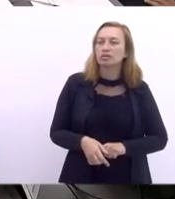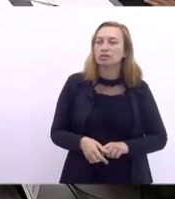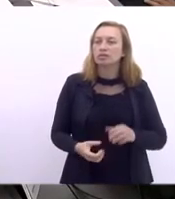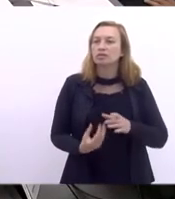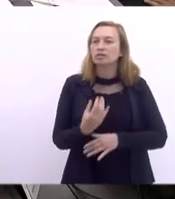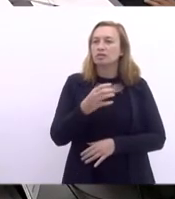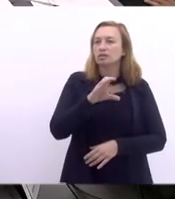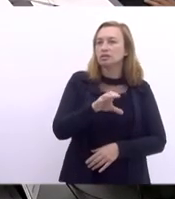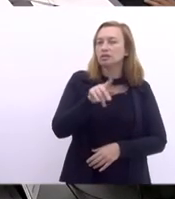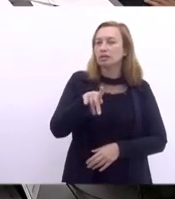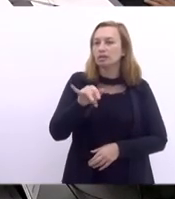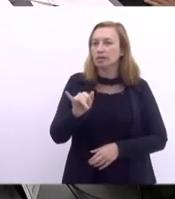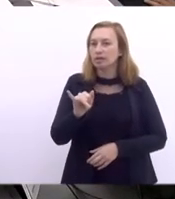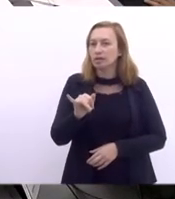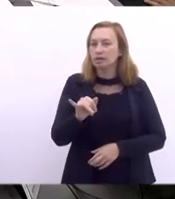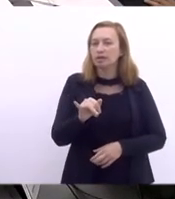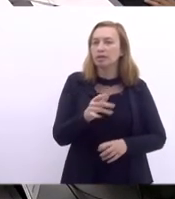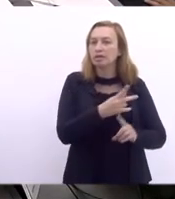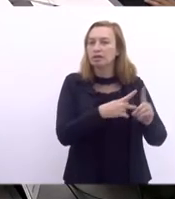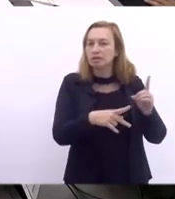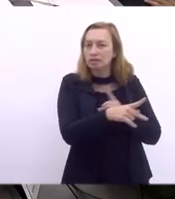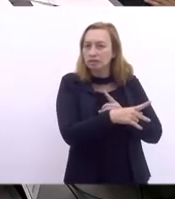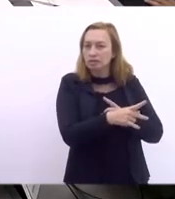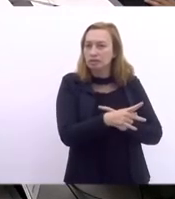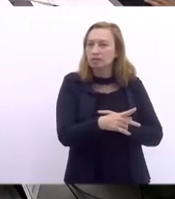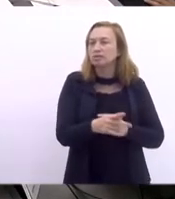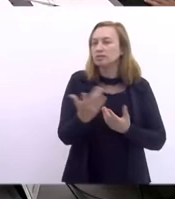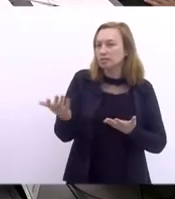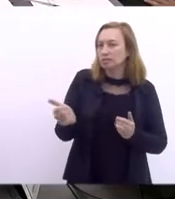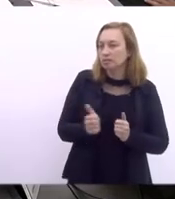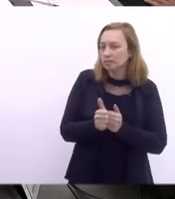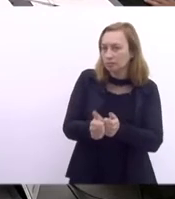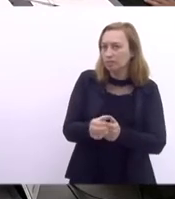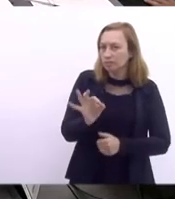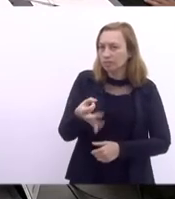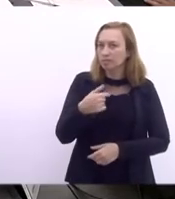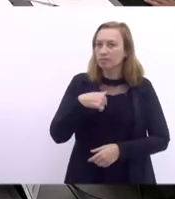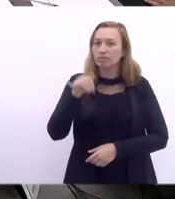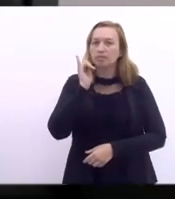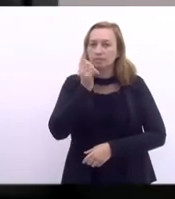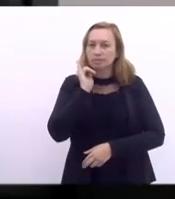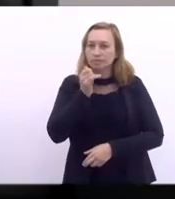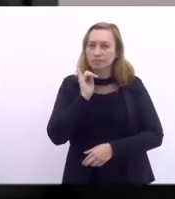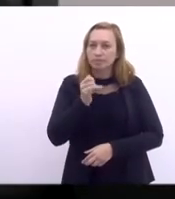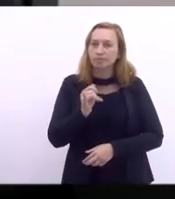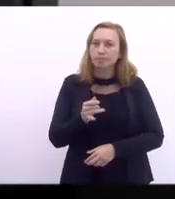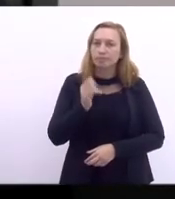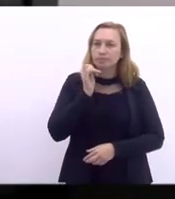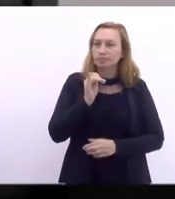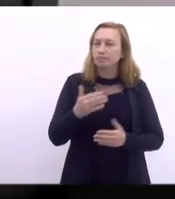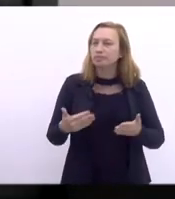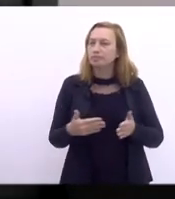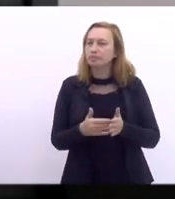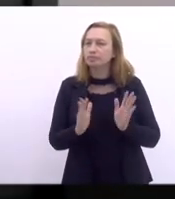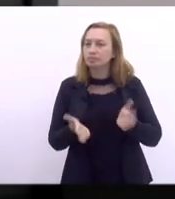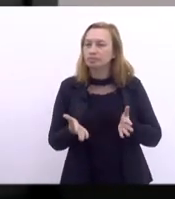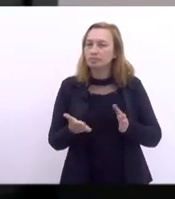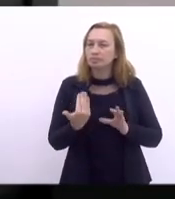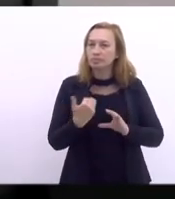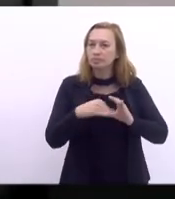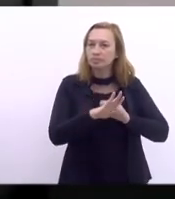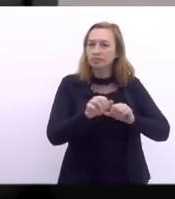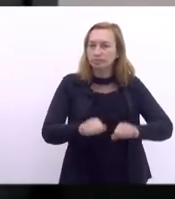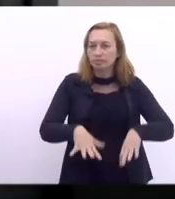sobre o Rio previdência Tribunal de Contas acompanhou permanentemente a CPI eu fui relator esse relatório até hoje não foi colocado em